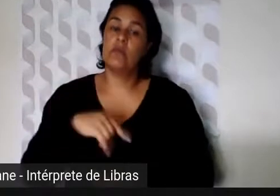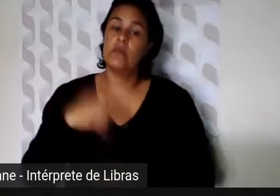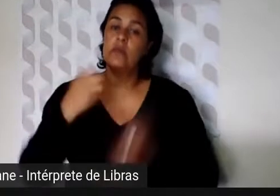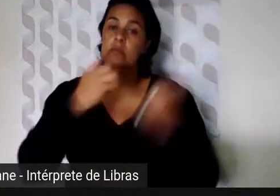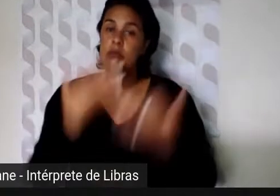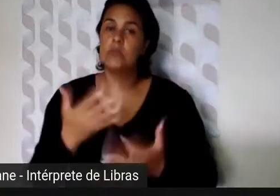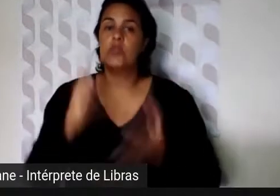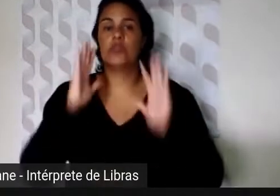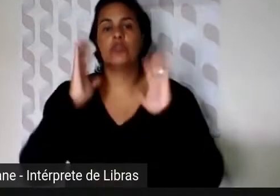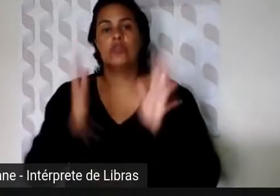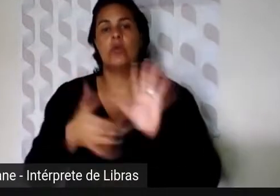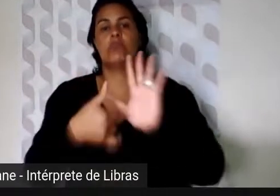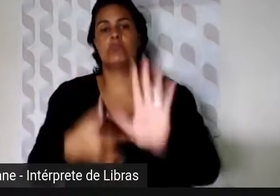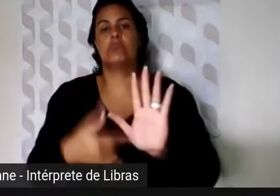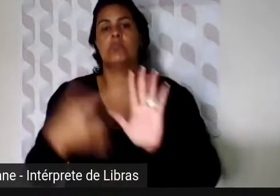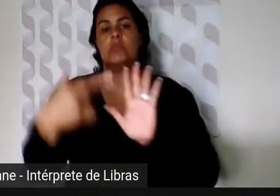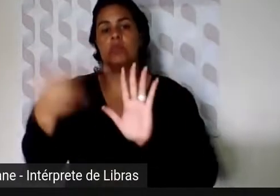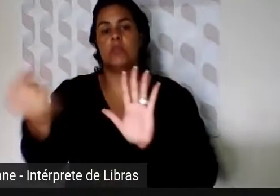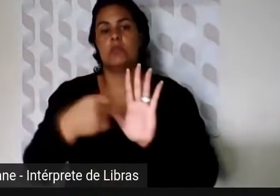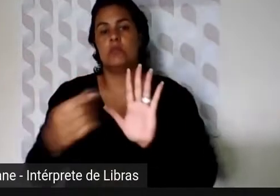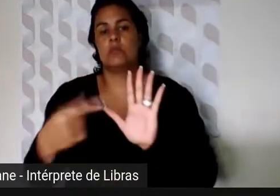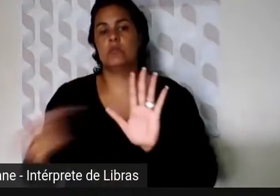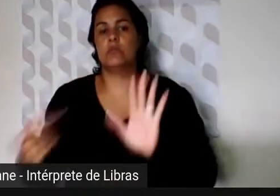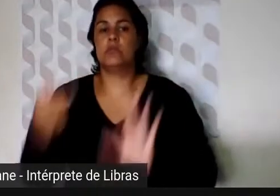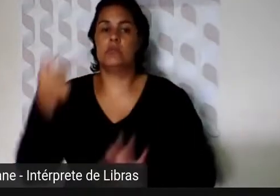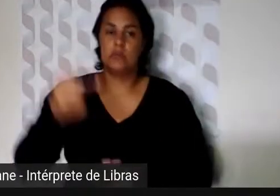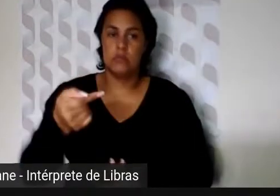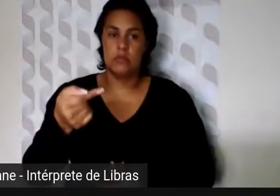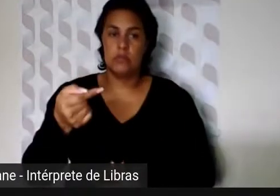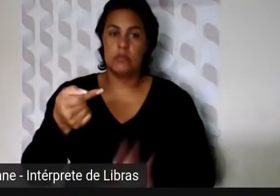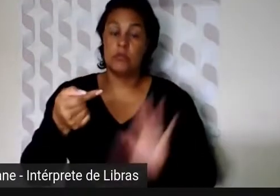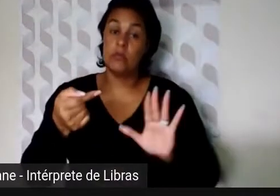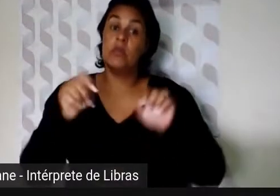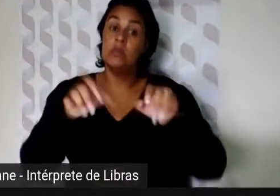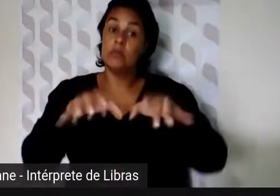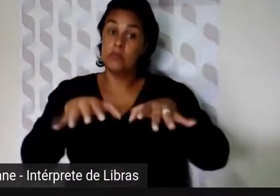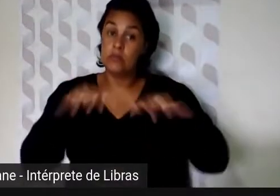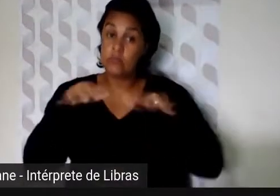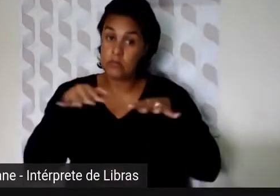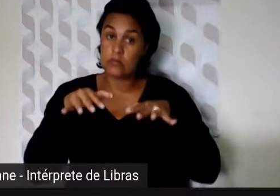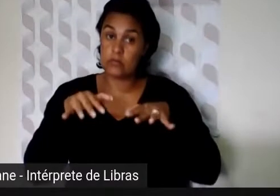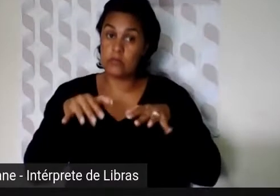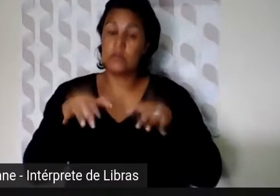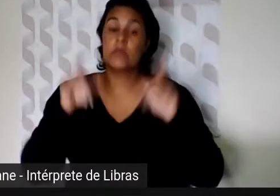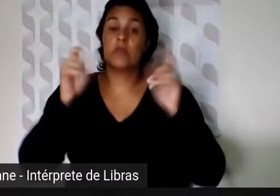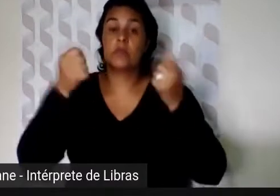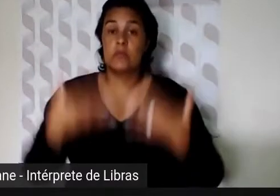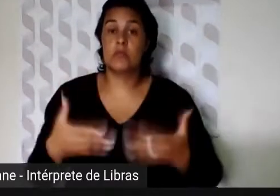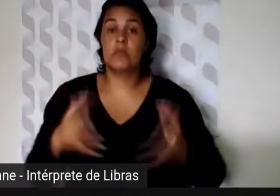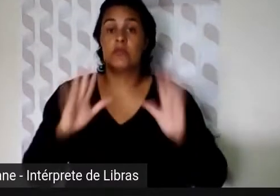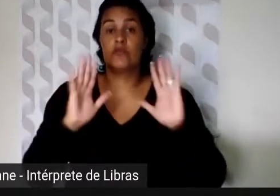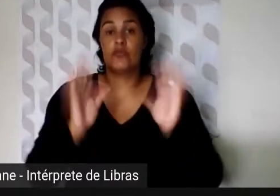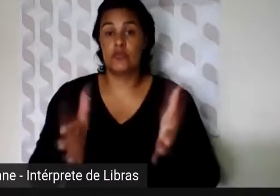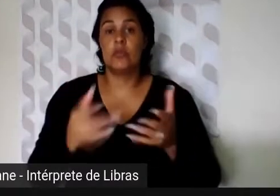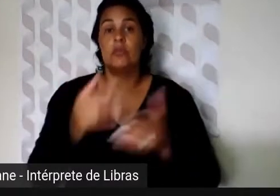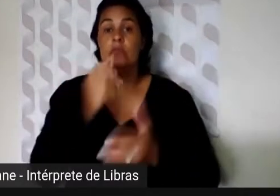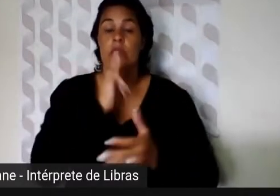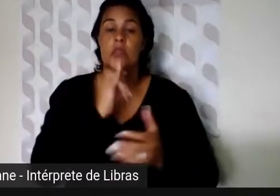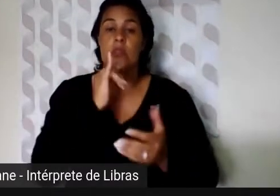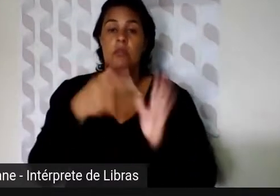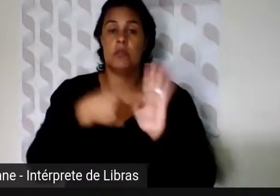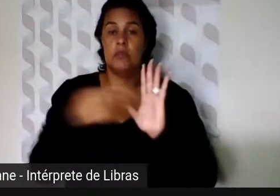apresentados 7 destaques, enfim. No plenário, eles entendem que a própria disponibilização da relação de destaques